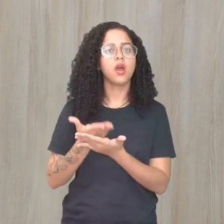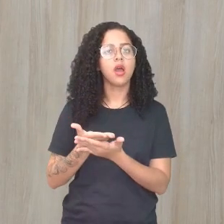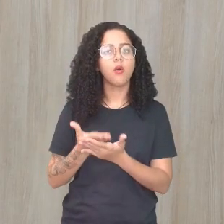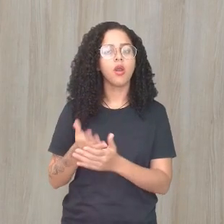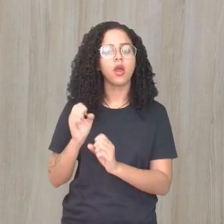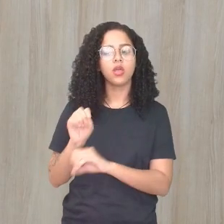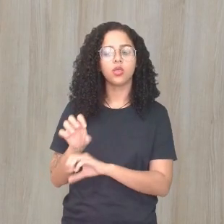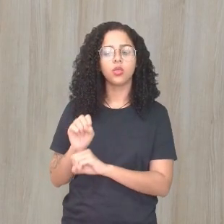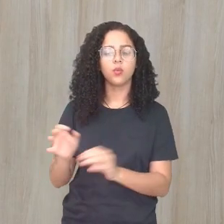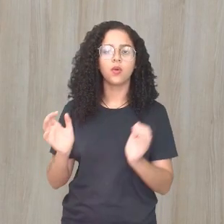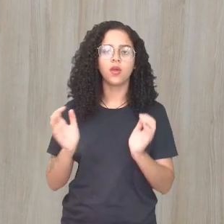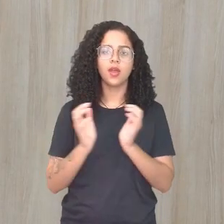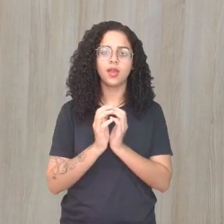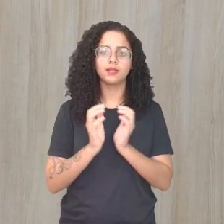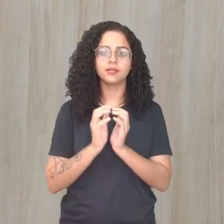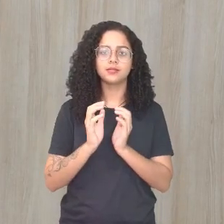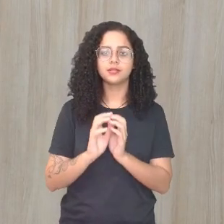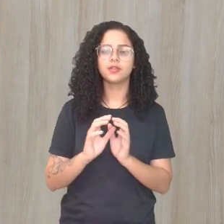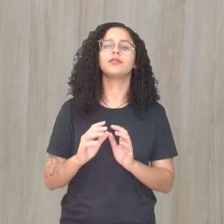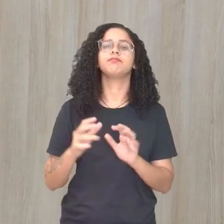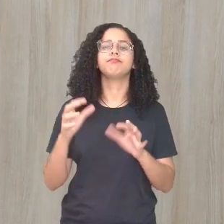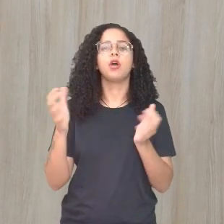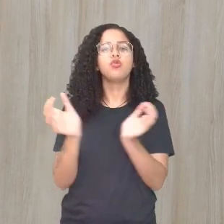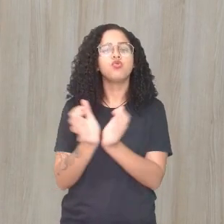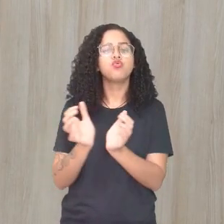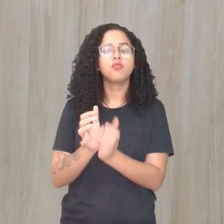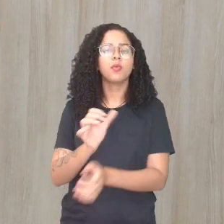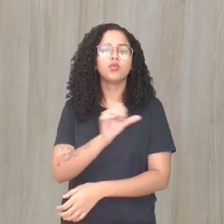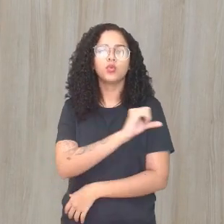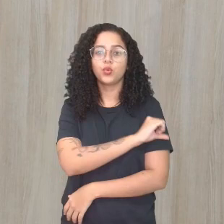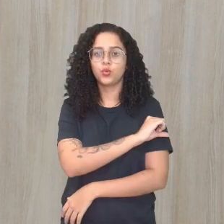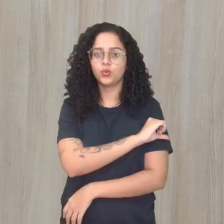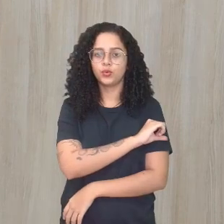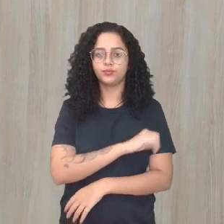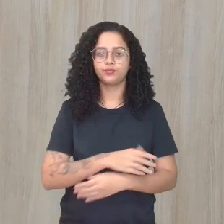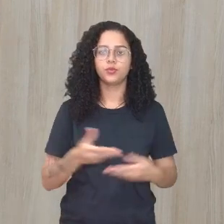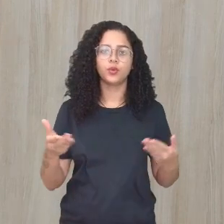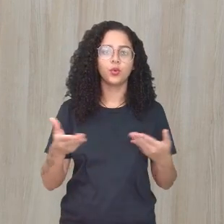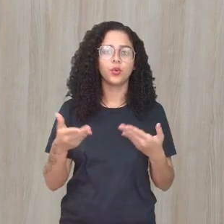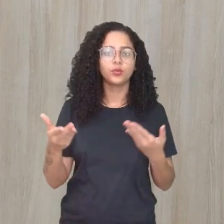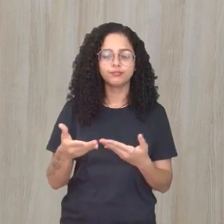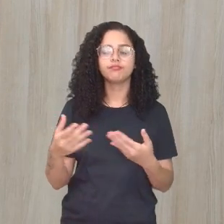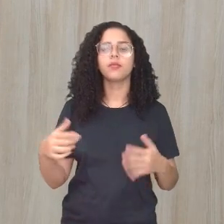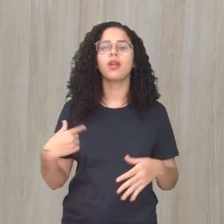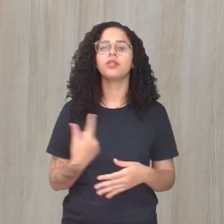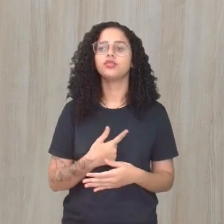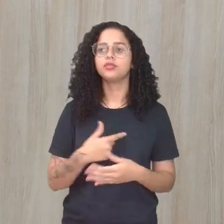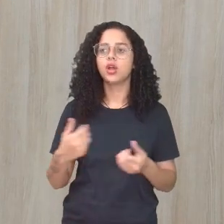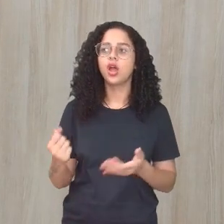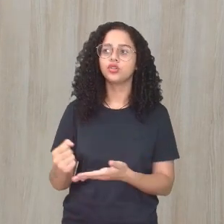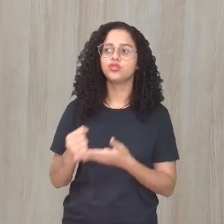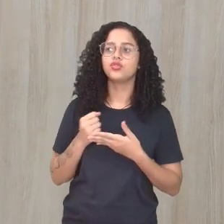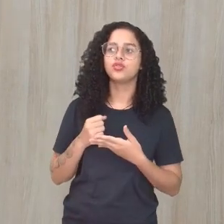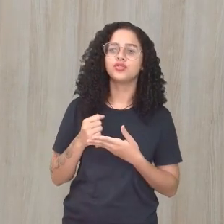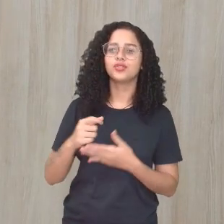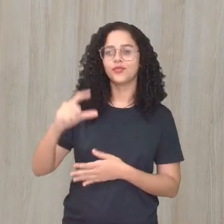do Educa Recife para as turmas do 9º ano. Hoje nós contamos com a ajuda